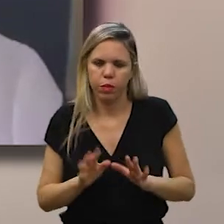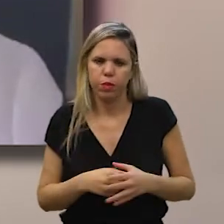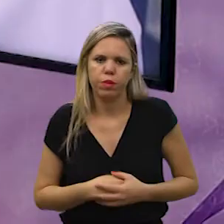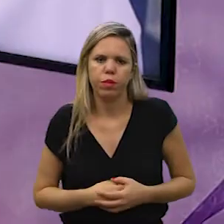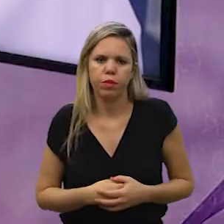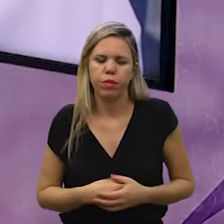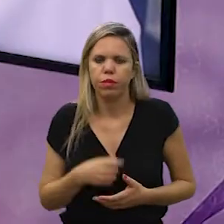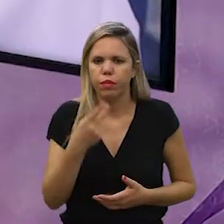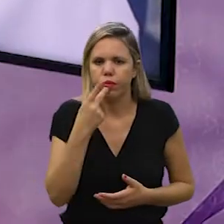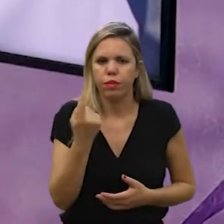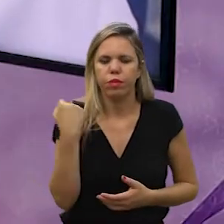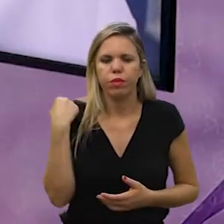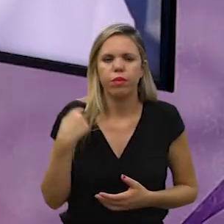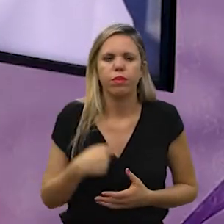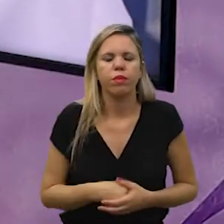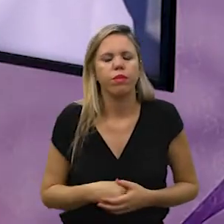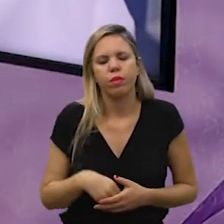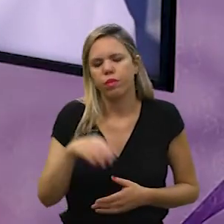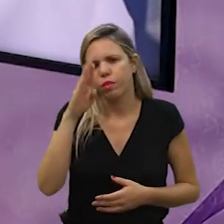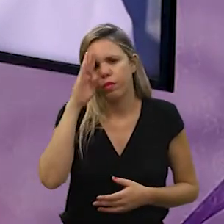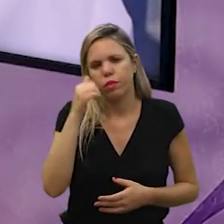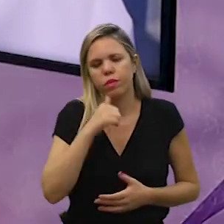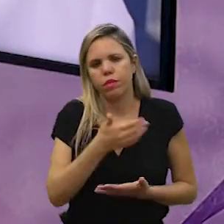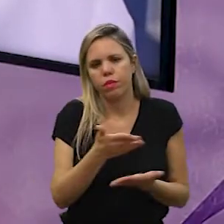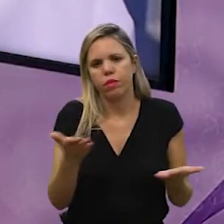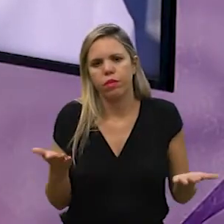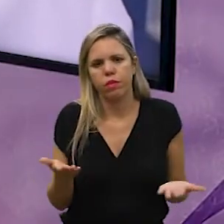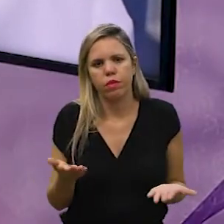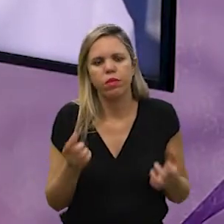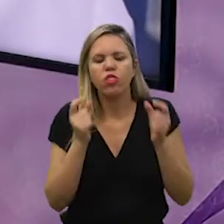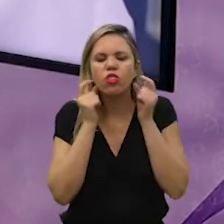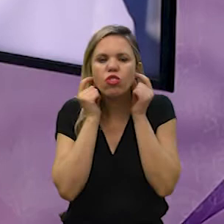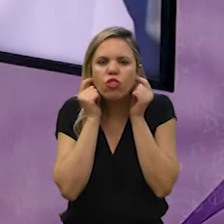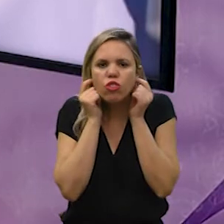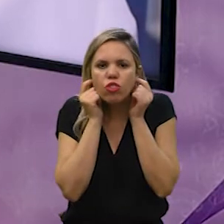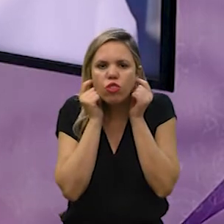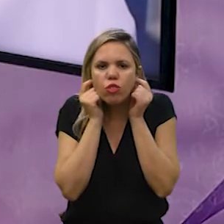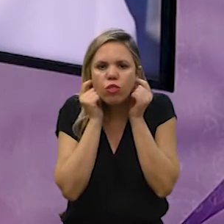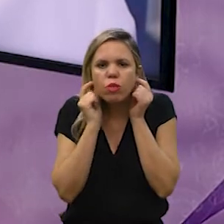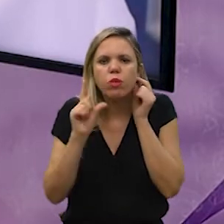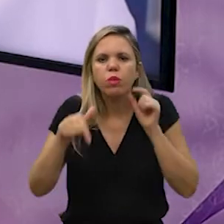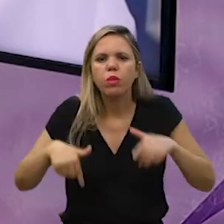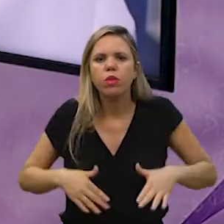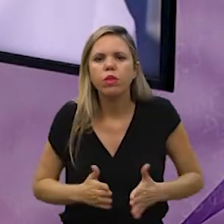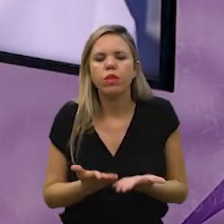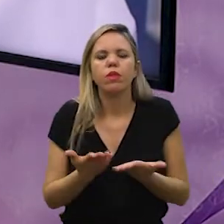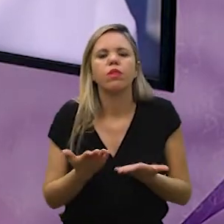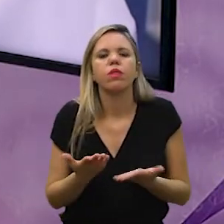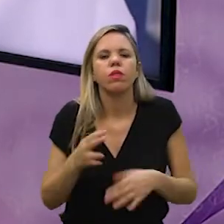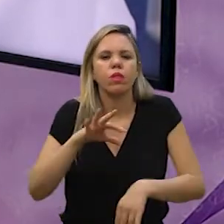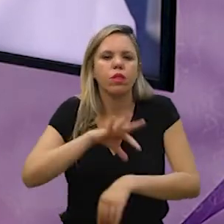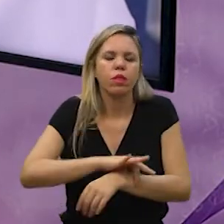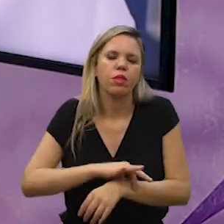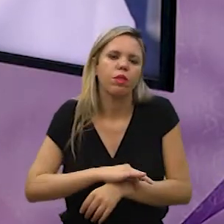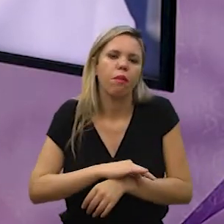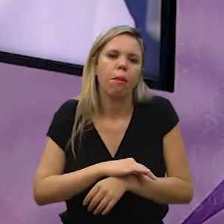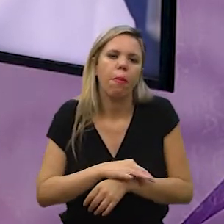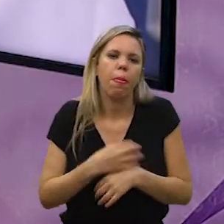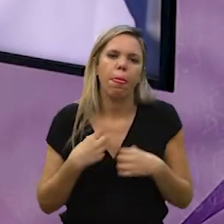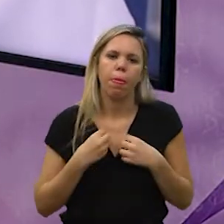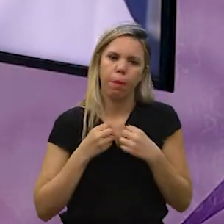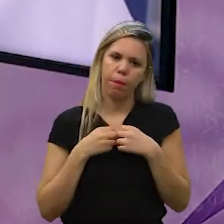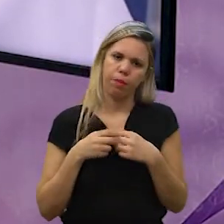ter problema. O senhor tinha dito anteriormente, principalmente nas meninas, né? Coloca o brinquinho assim que nasce, coloca uma